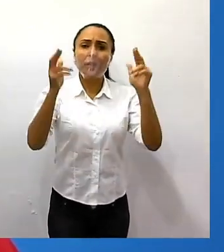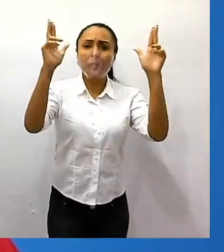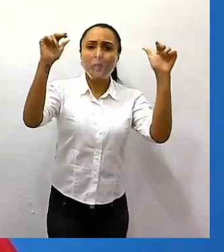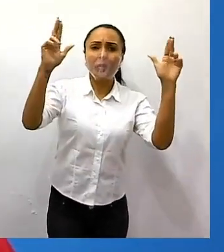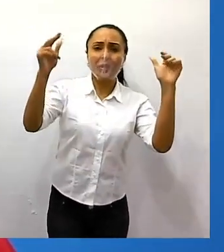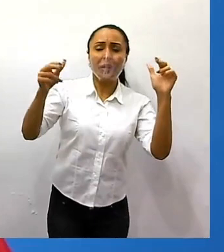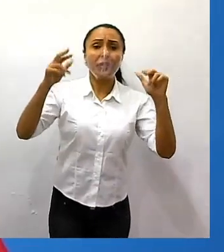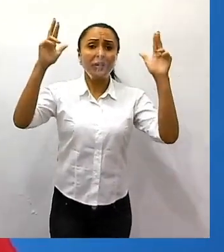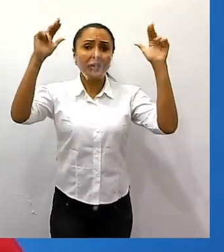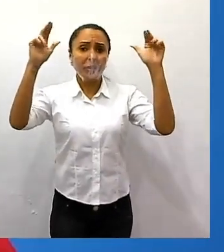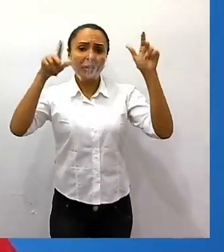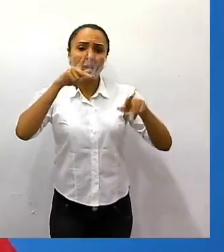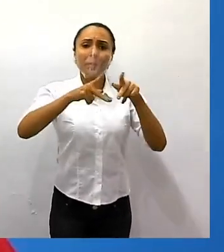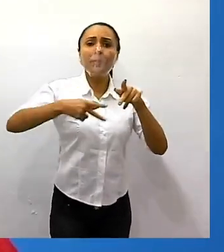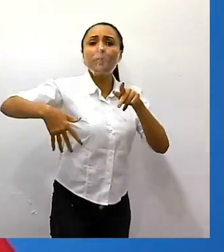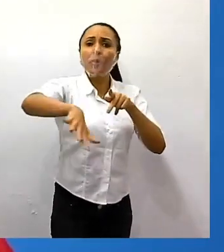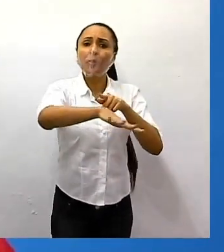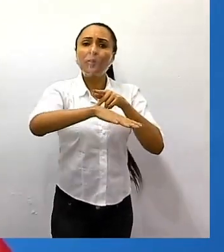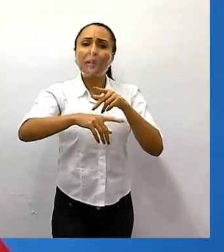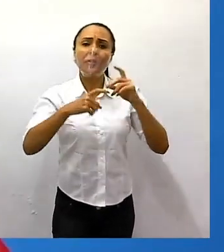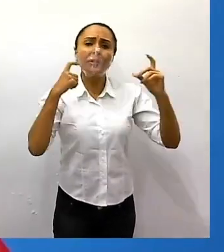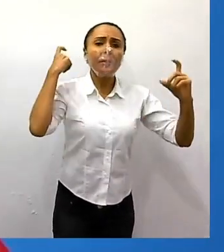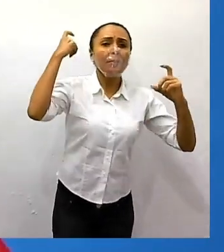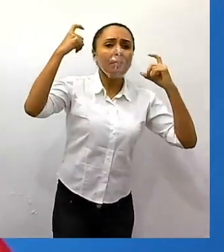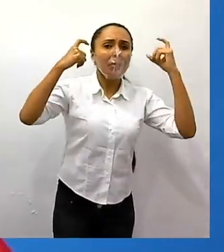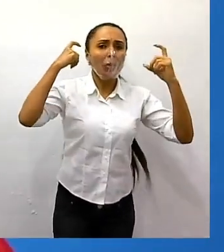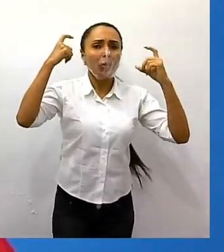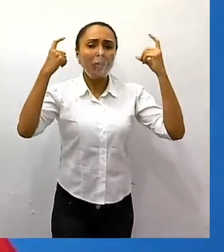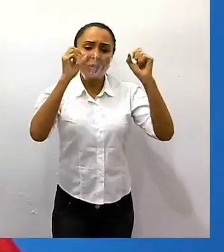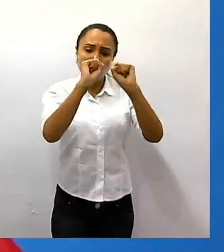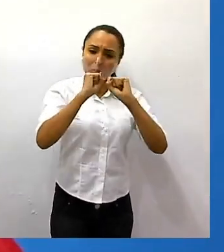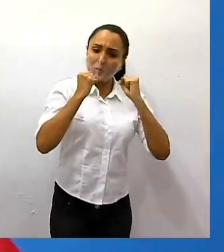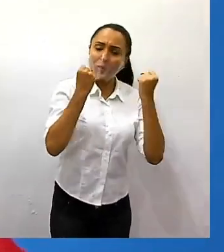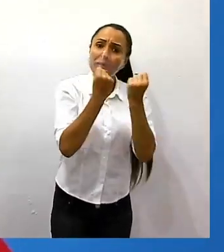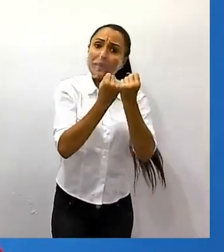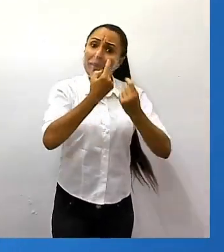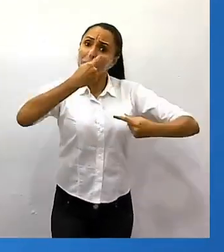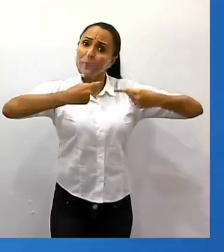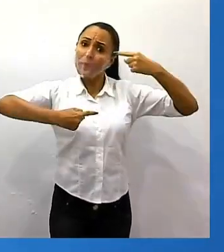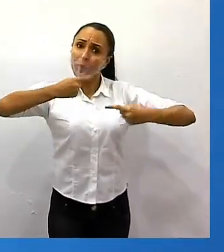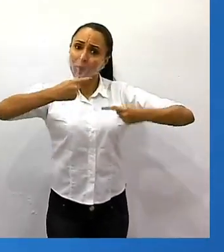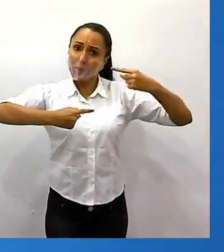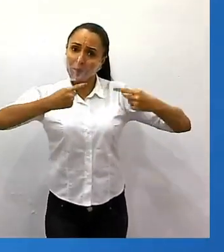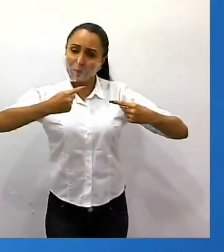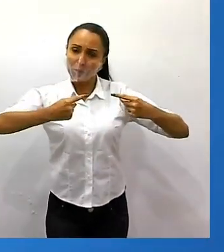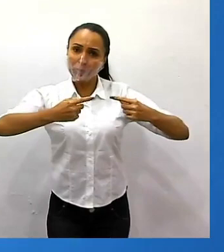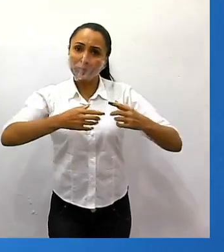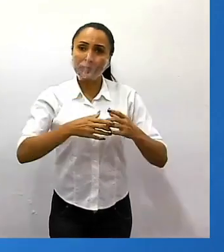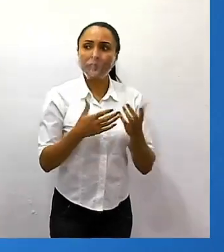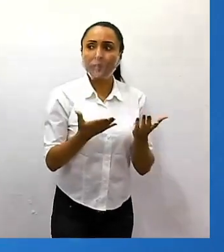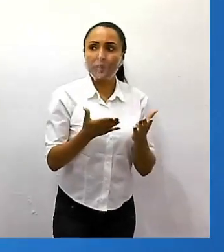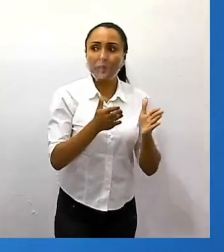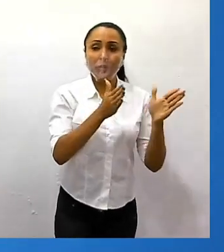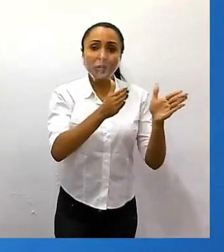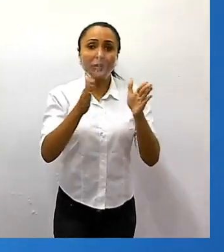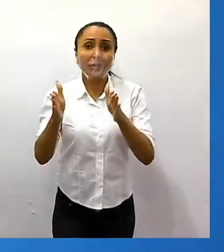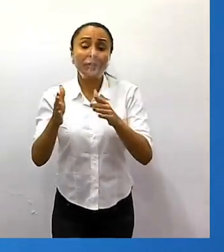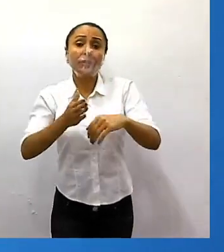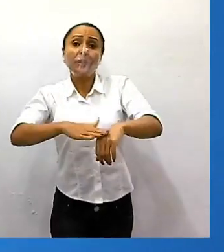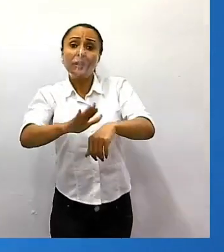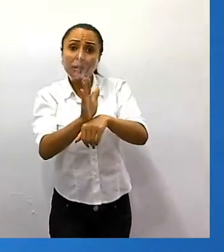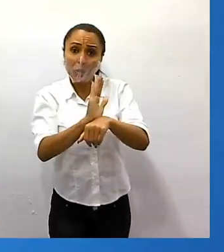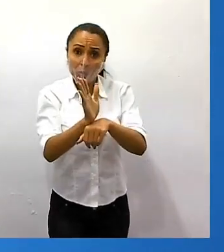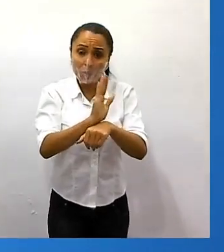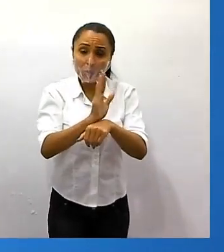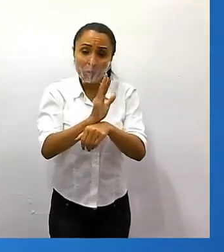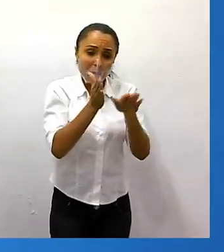temáticas populares e tinha preocupações de caráter social e político nas produções. Então, os filmes produzidos